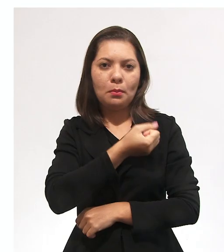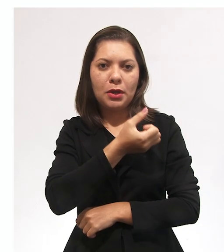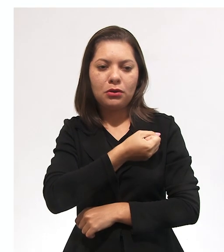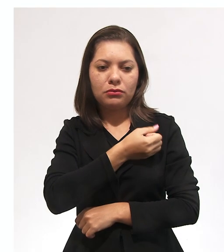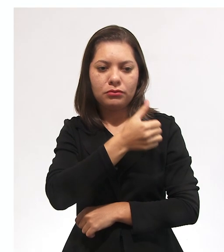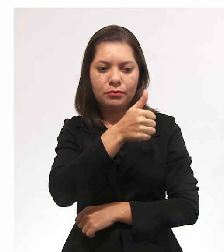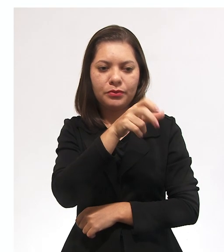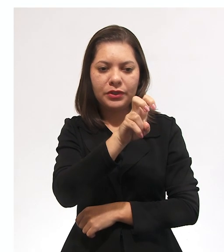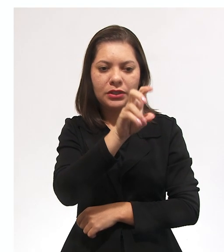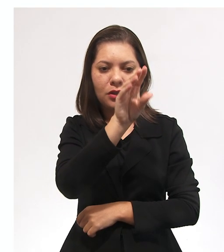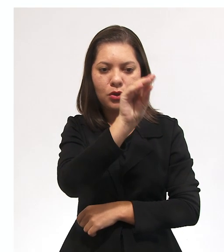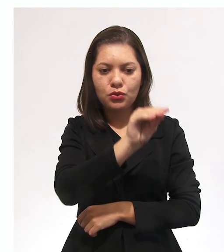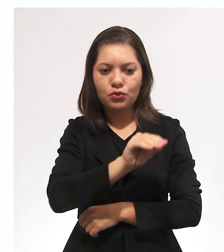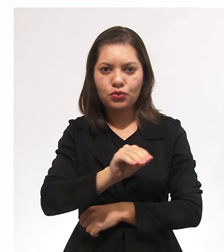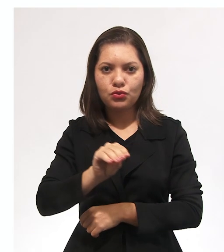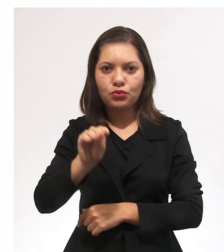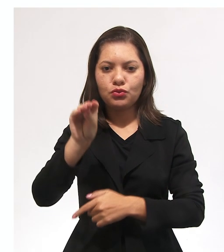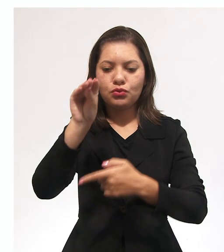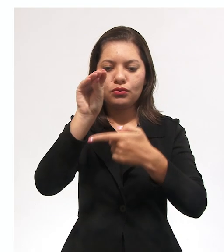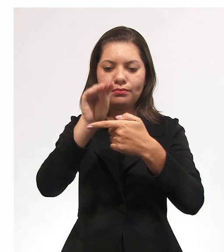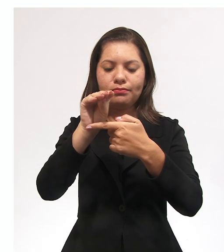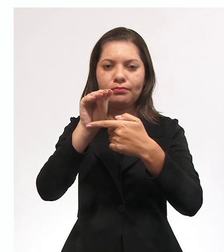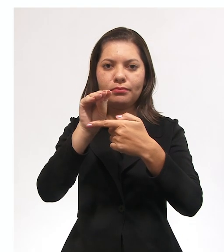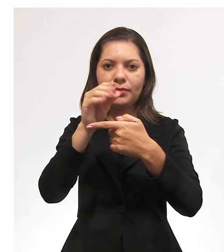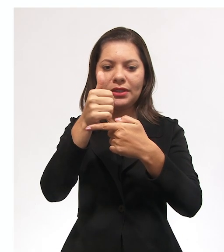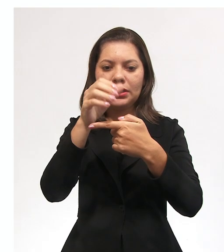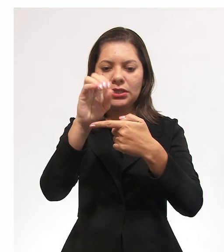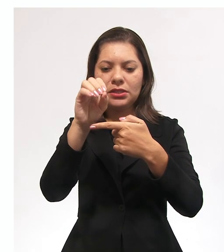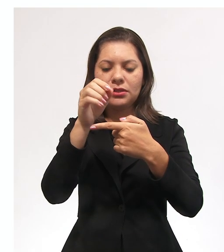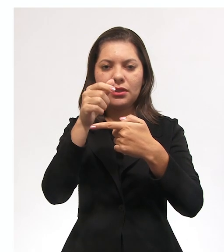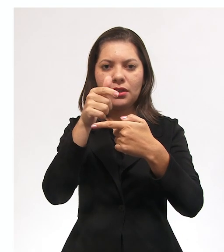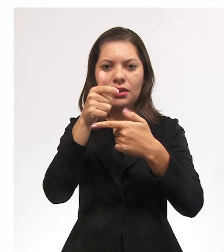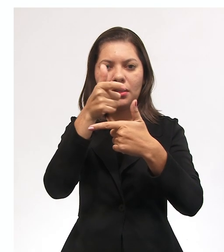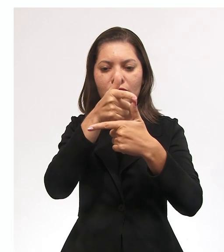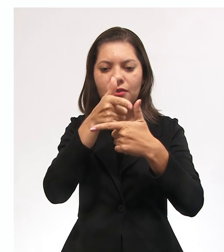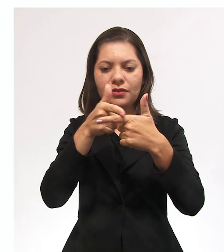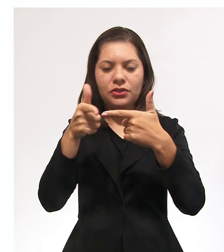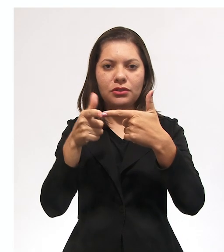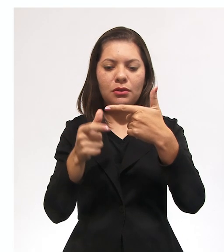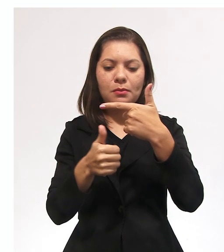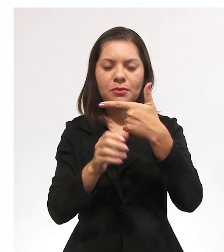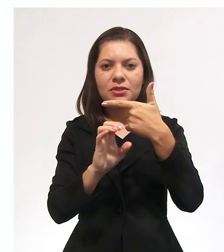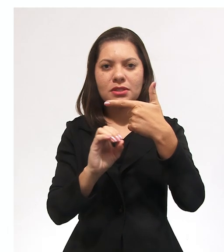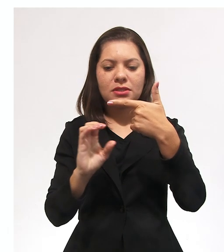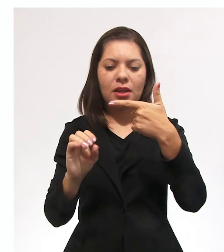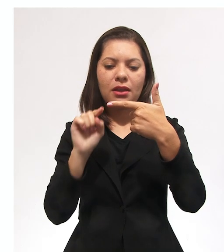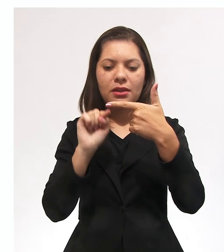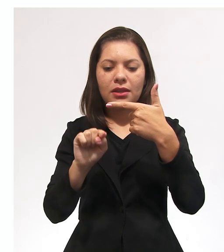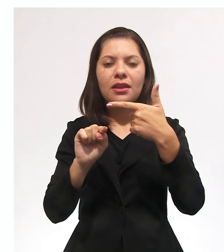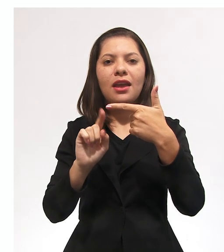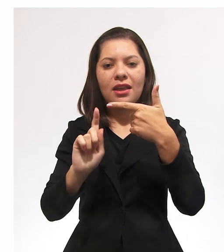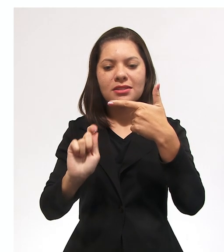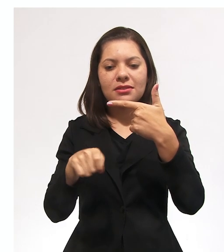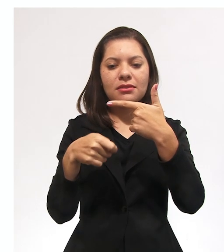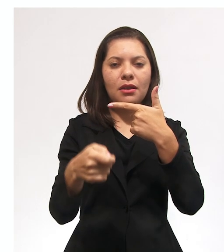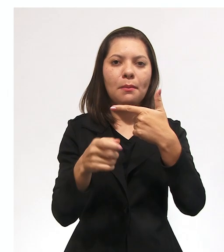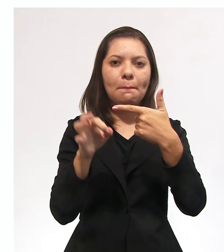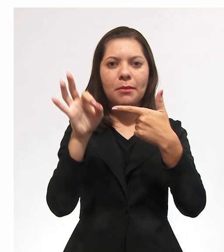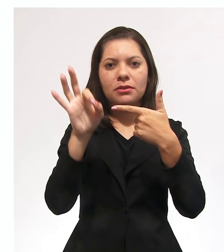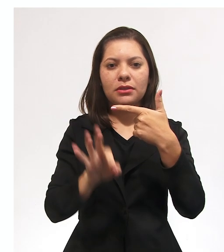né? Colocar ele no numerador e dividir por 100, porque é exatamente isso que representa a minha